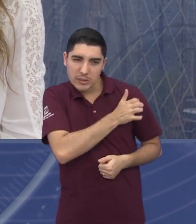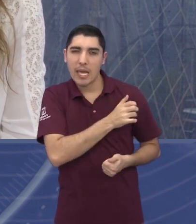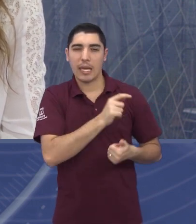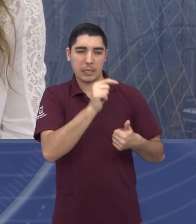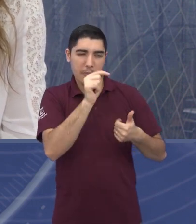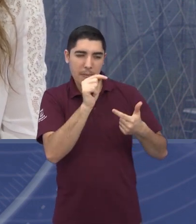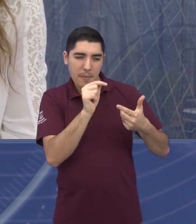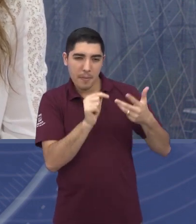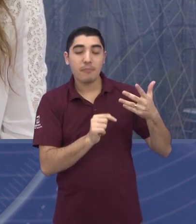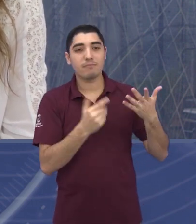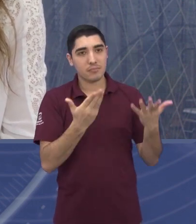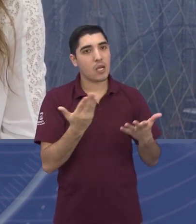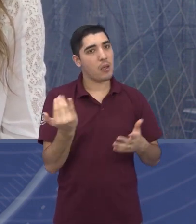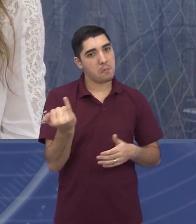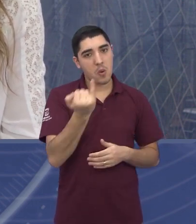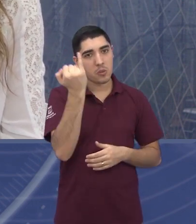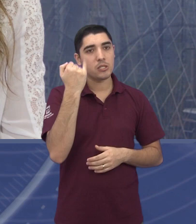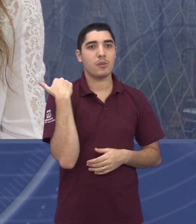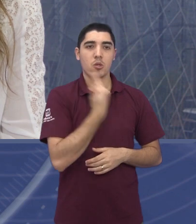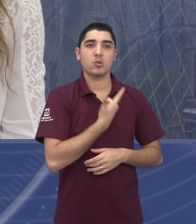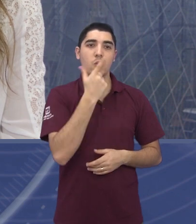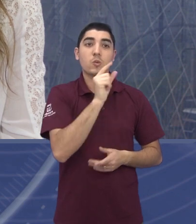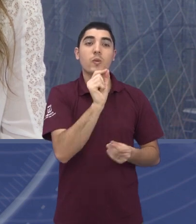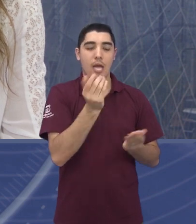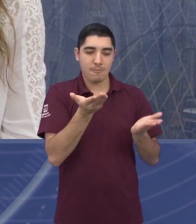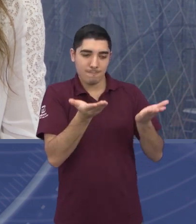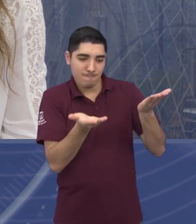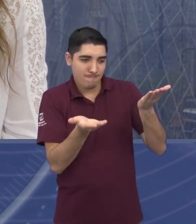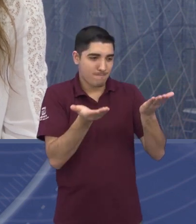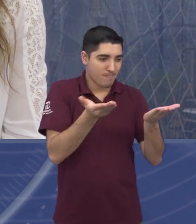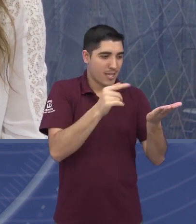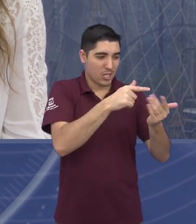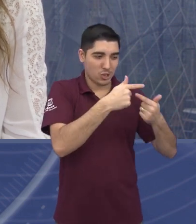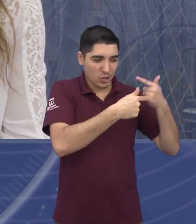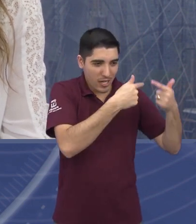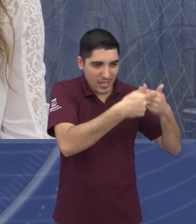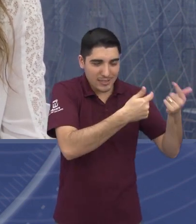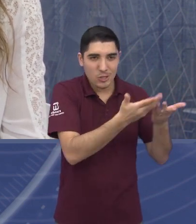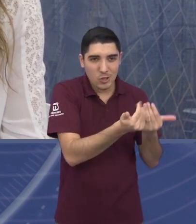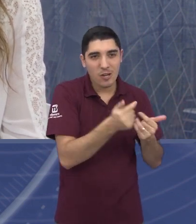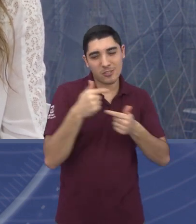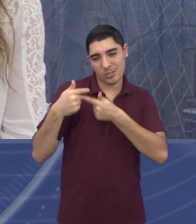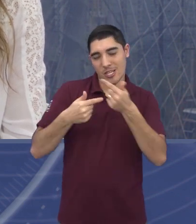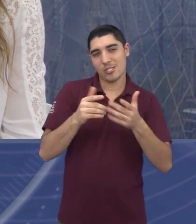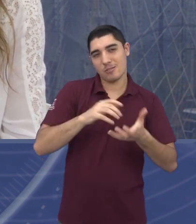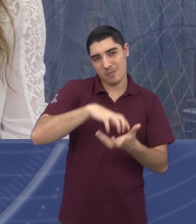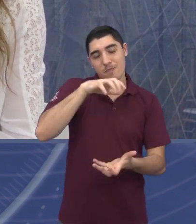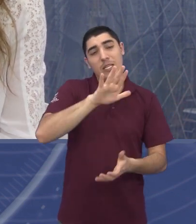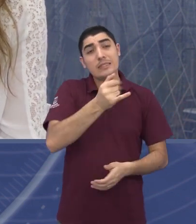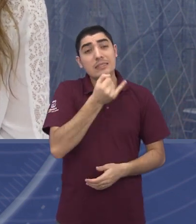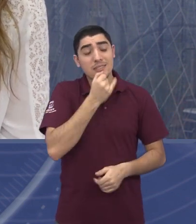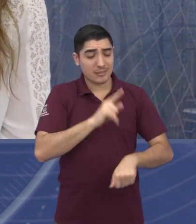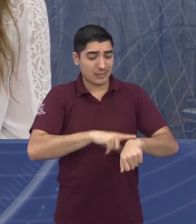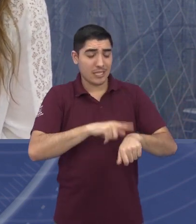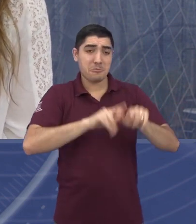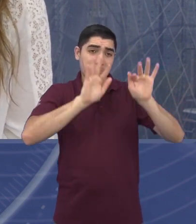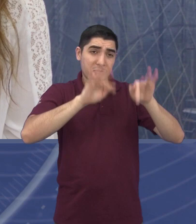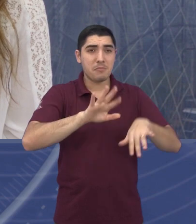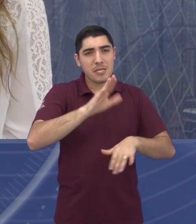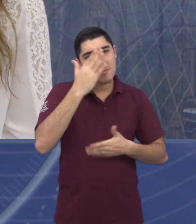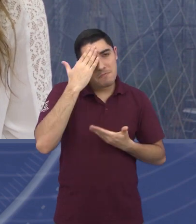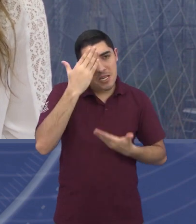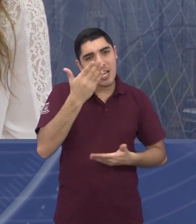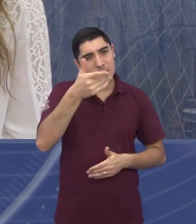muitas vezes. Então é legal para a gente ter o equilíbrio, esse encontro de gerações mesmo. Débora, infelizmente o nosso tempo acabou, mas eu quero